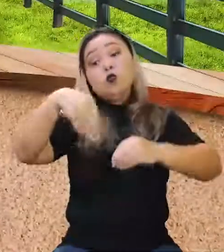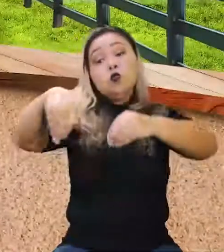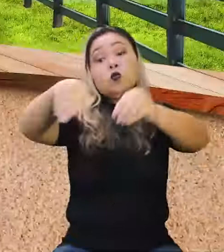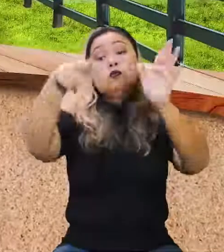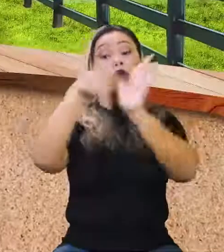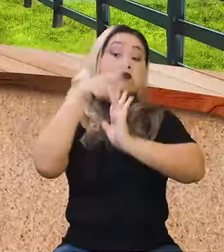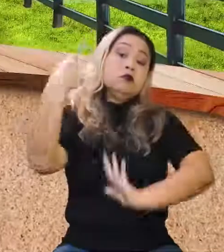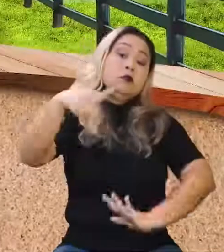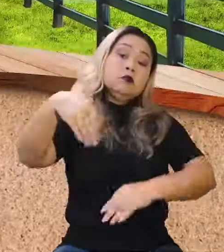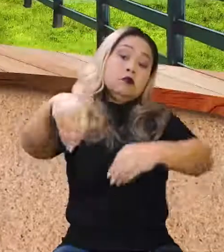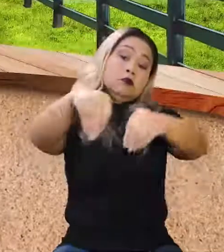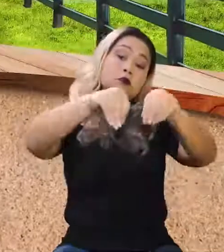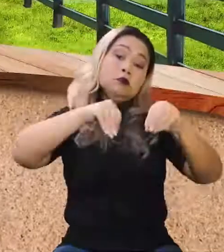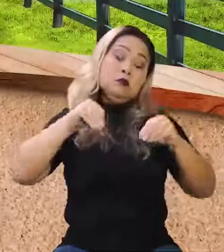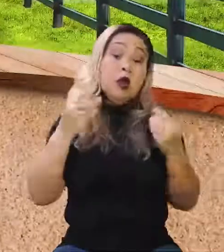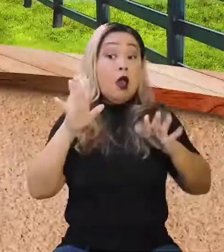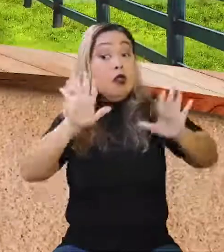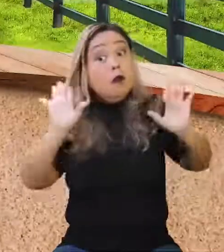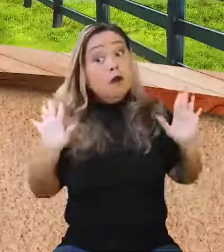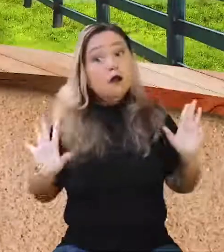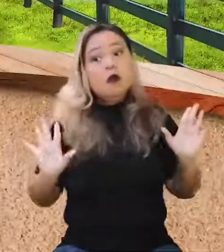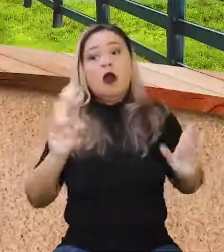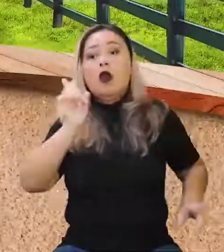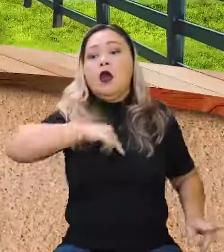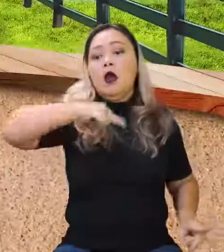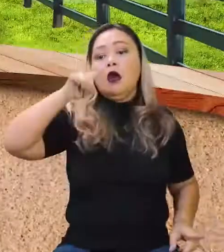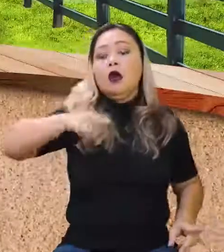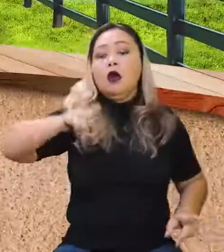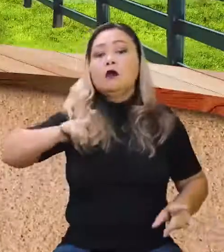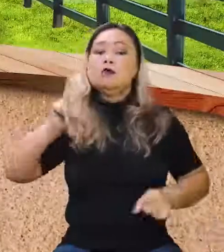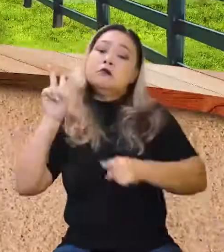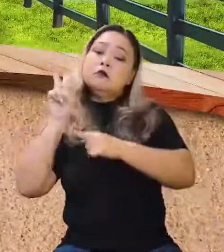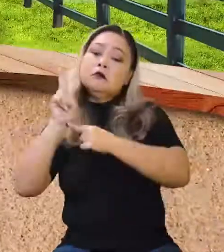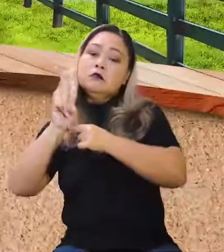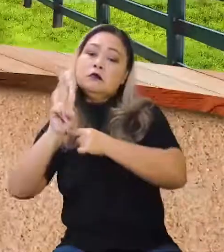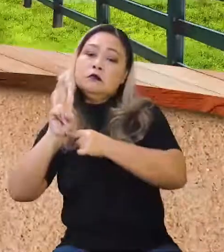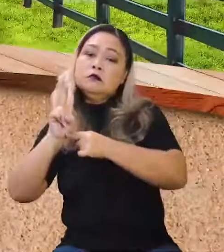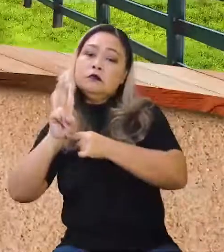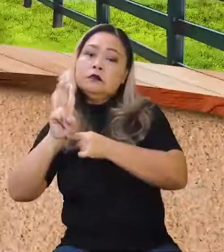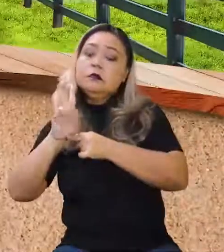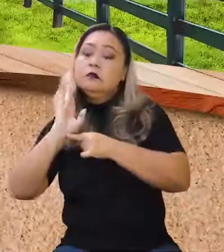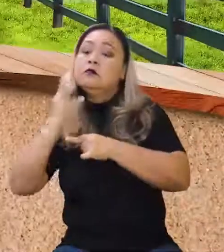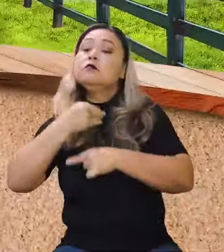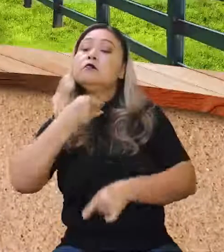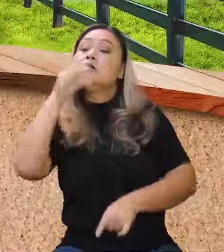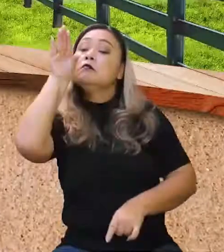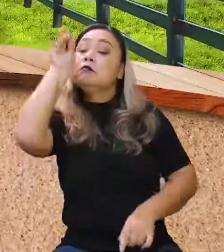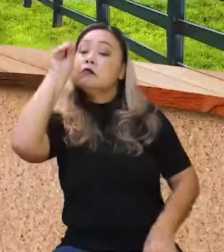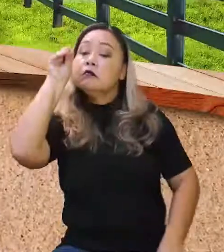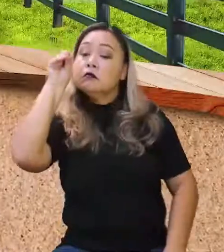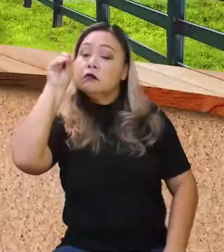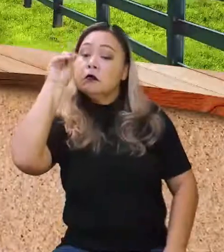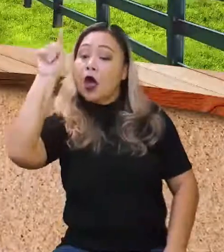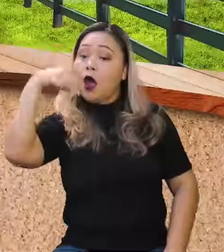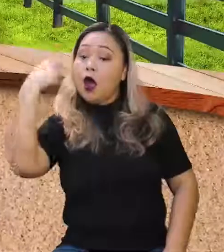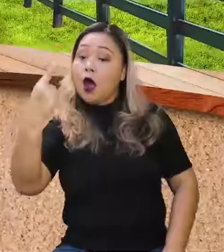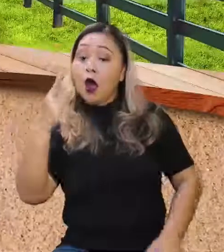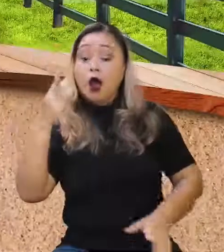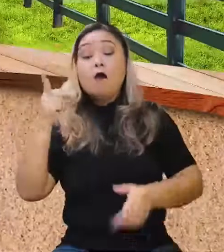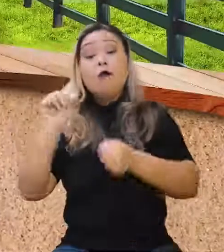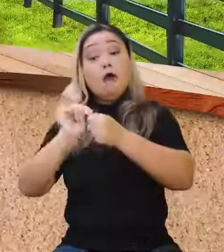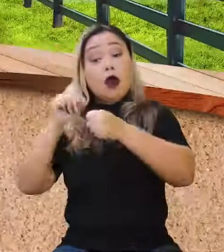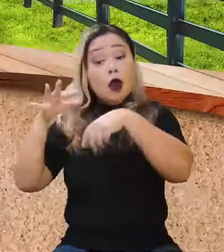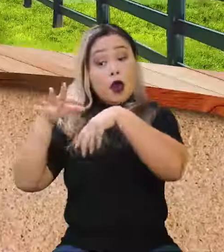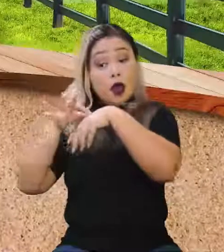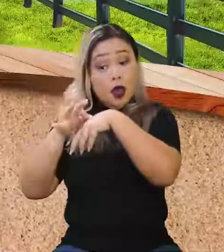sua propriedade. Então, sempre vai ter essa variação. Produção, né, de avestruz para